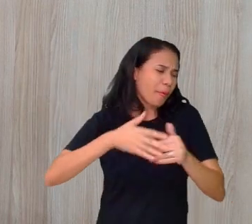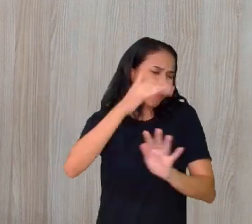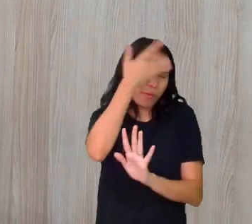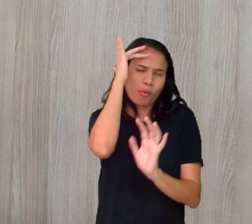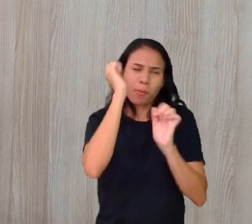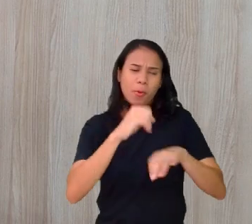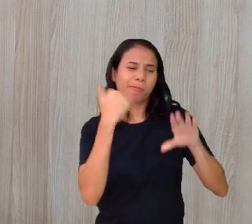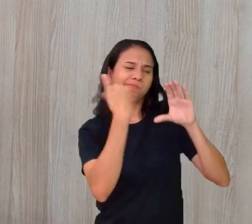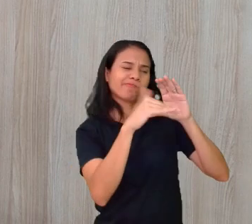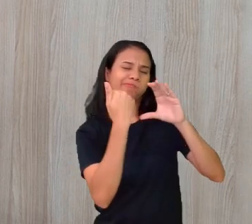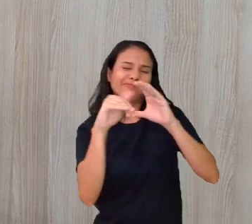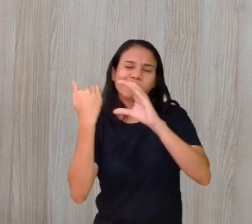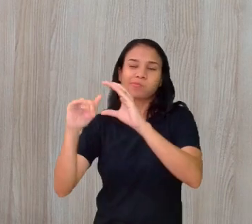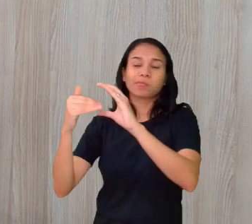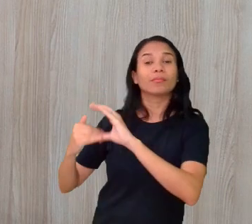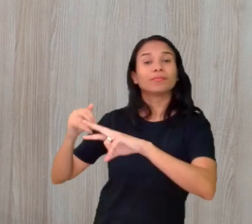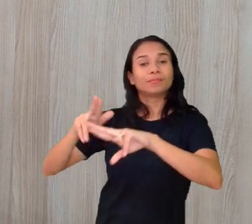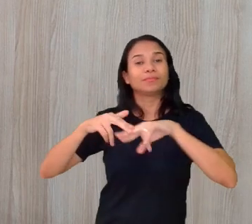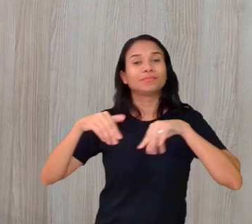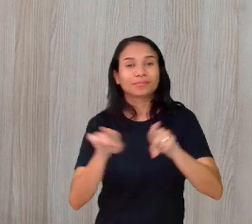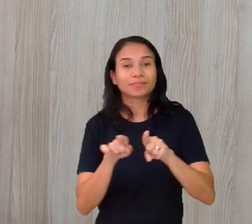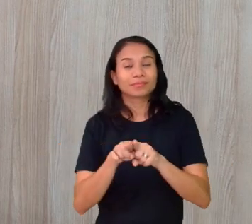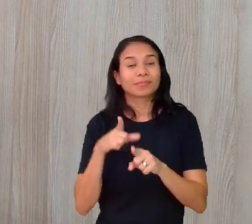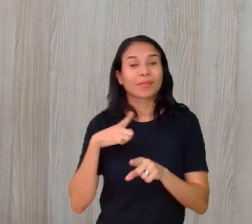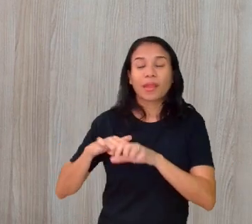quiser. E tecer lá os